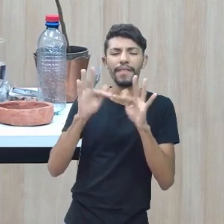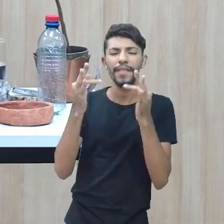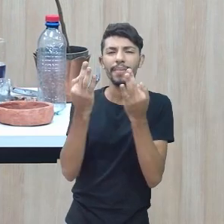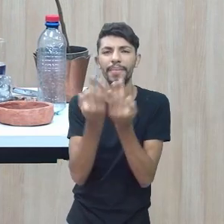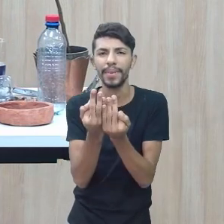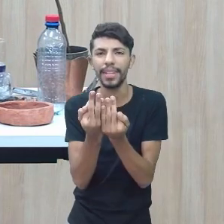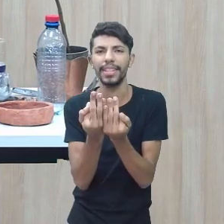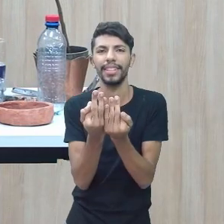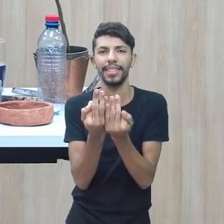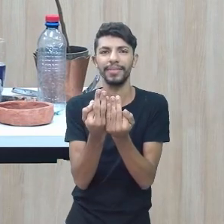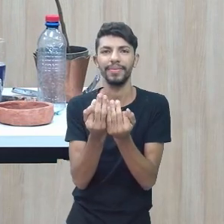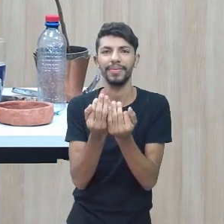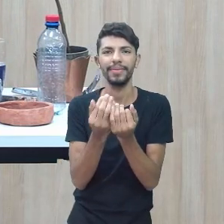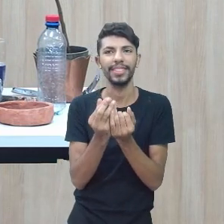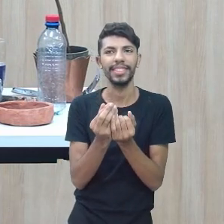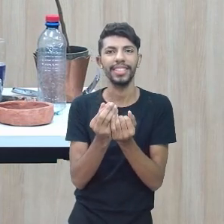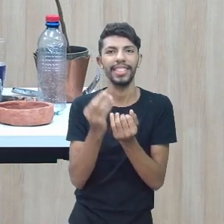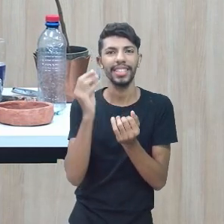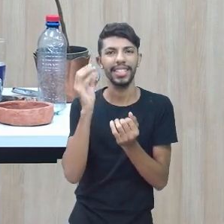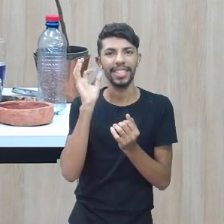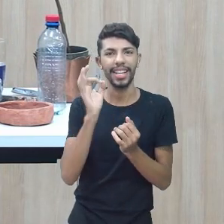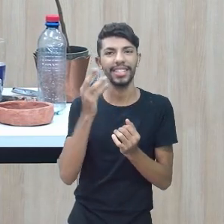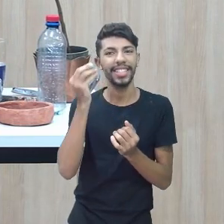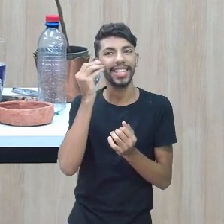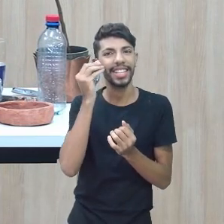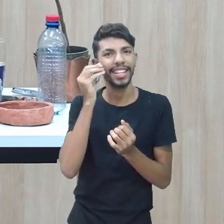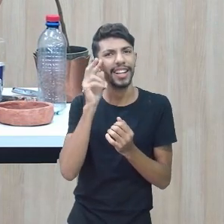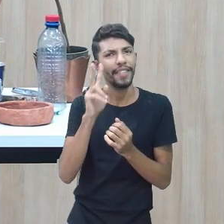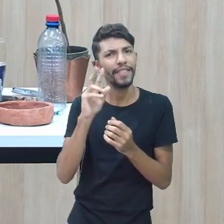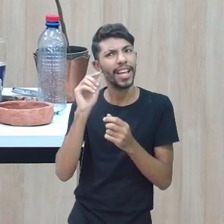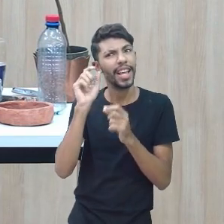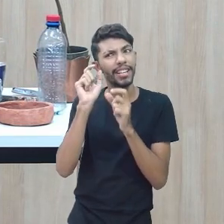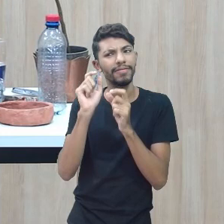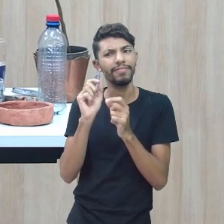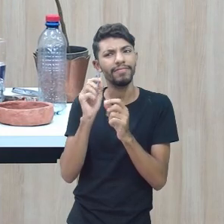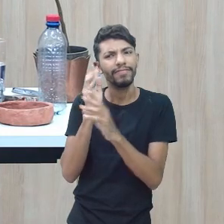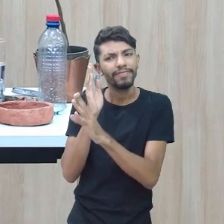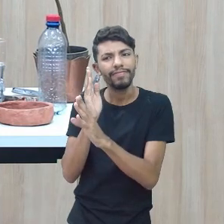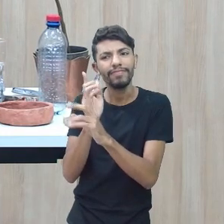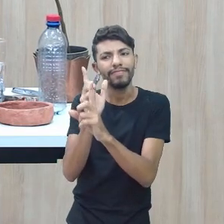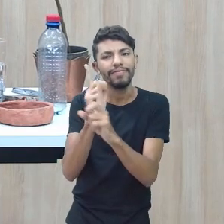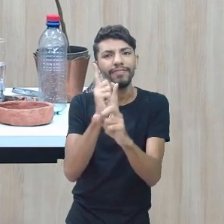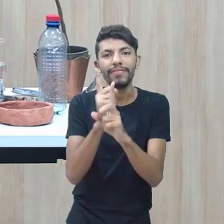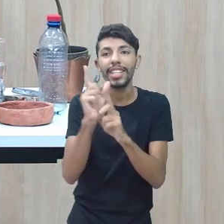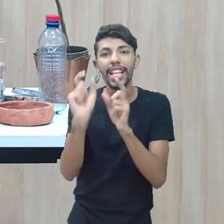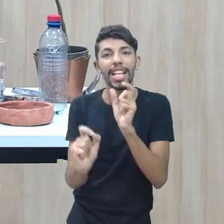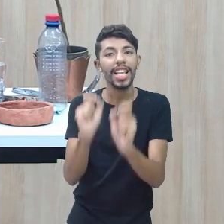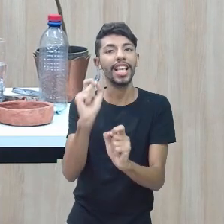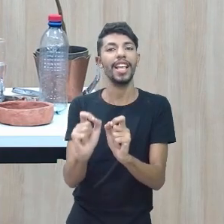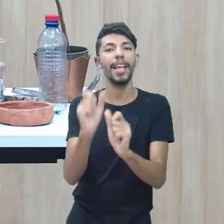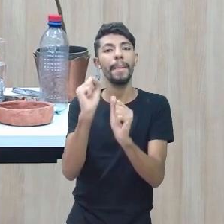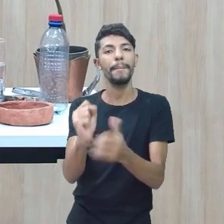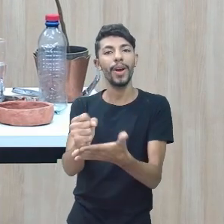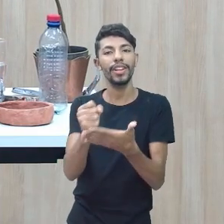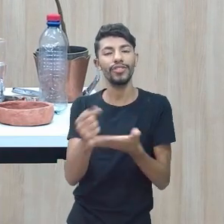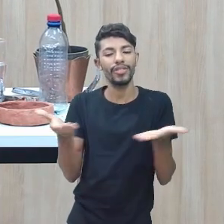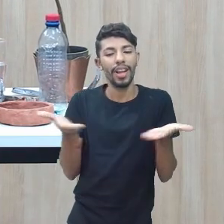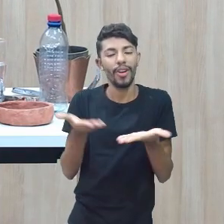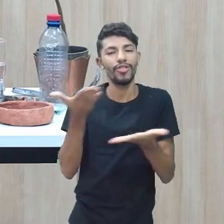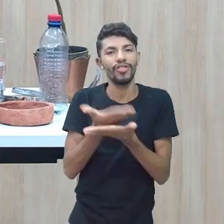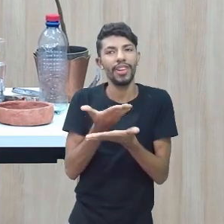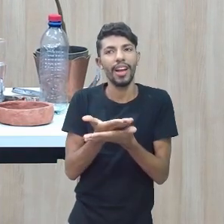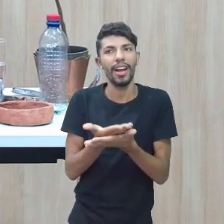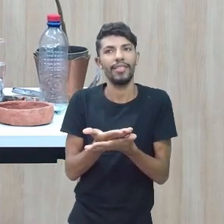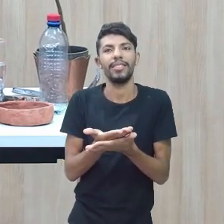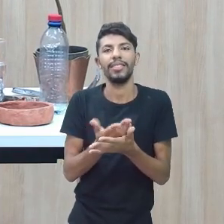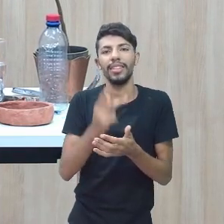família. Tenta ver quem pode ajudar nessa aula de hoje. Lembrando que quem estiver assistindo a aula com você vai poder lhe